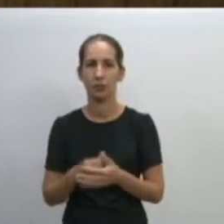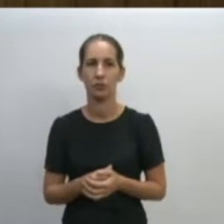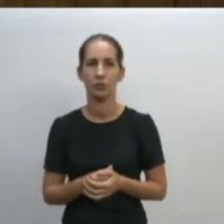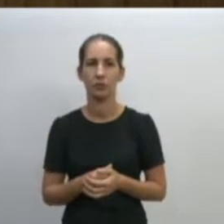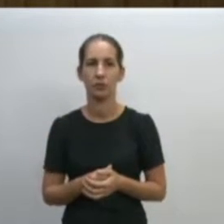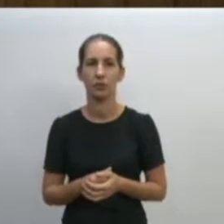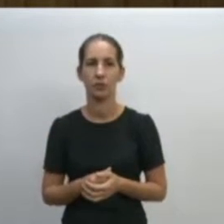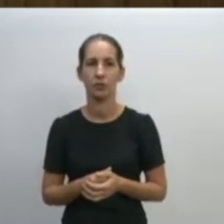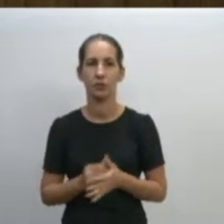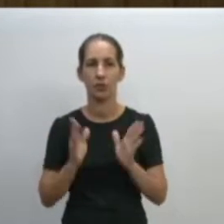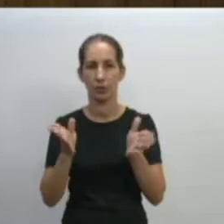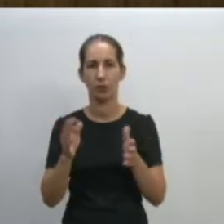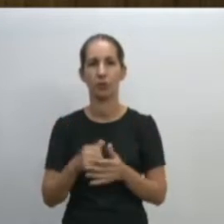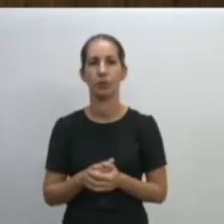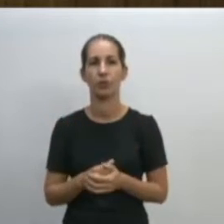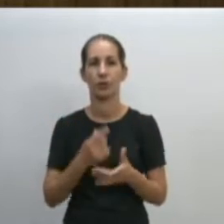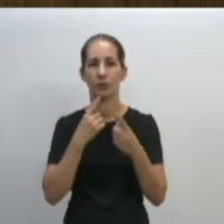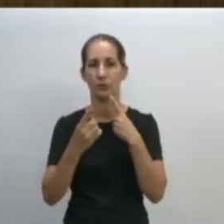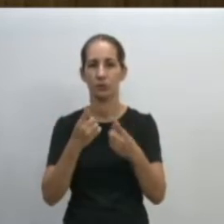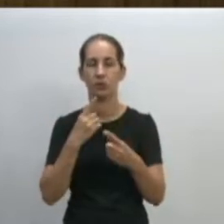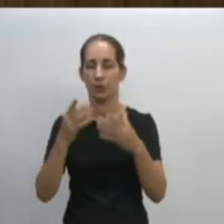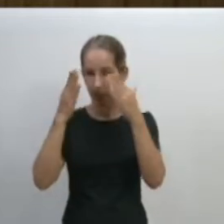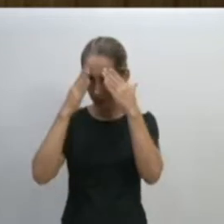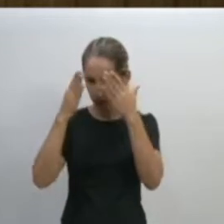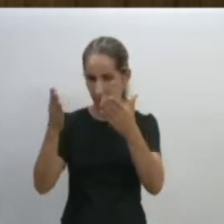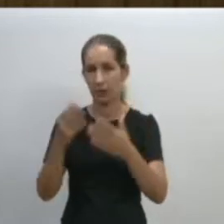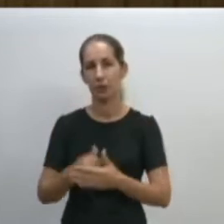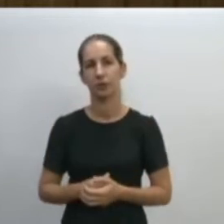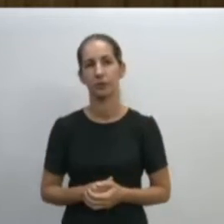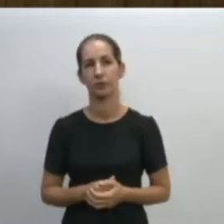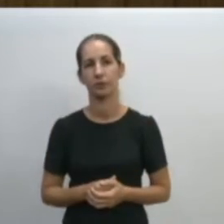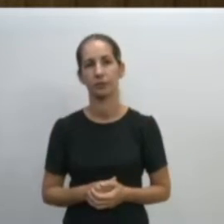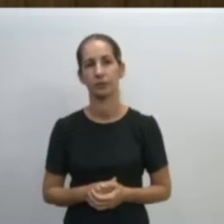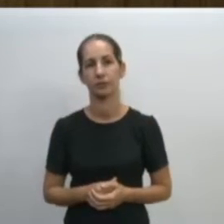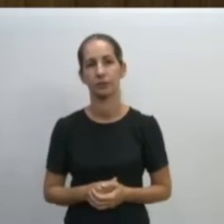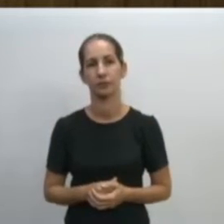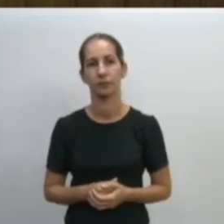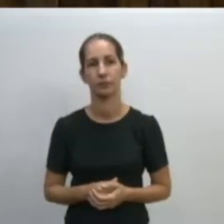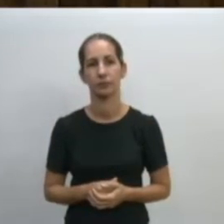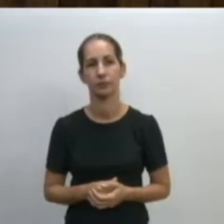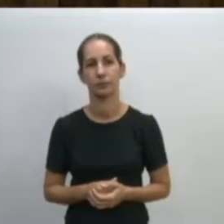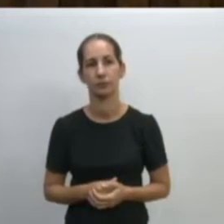aqui nessa discussão. Muito obrigada.